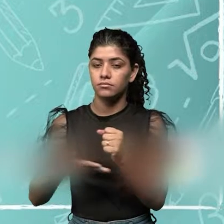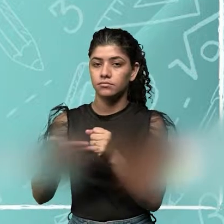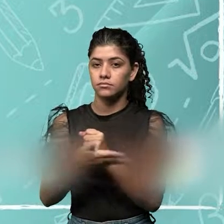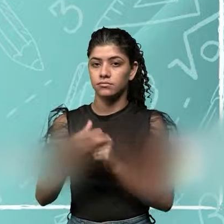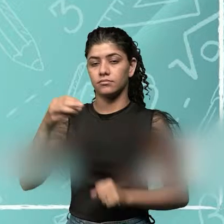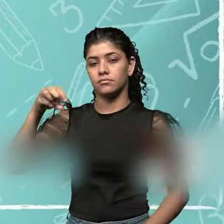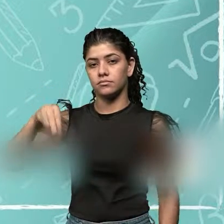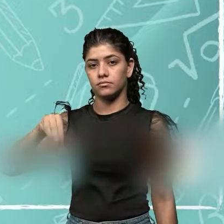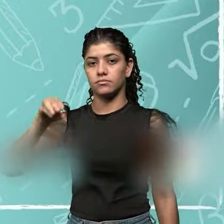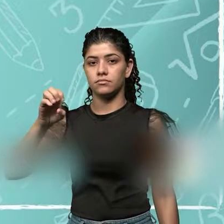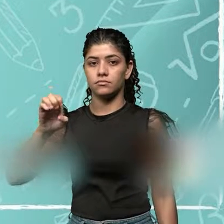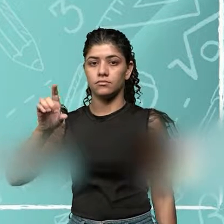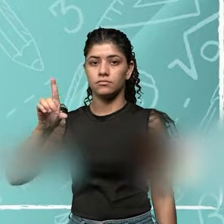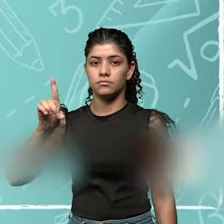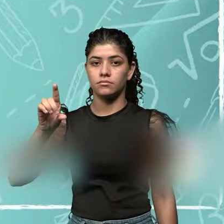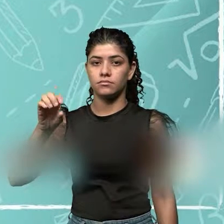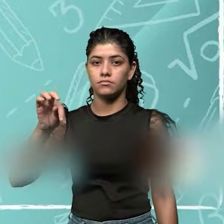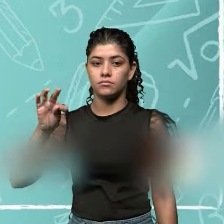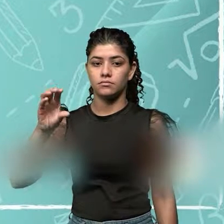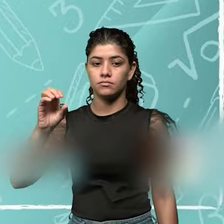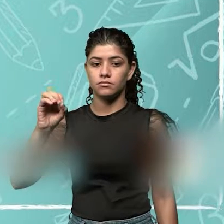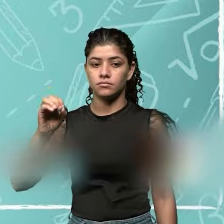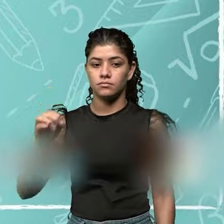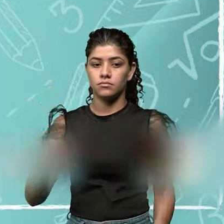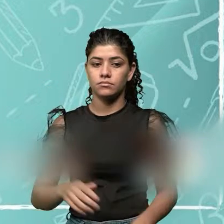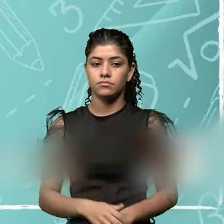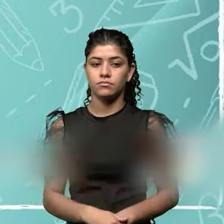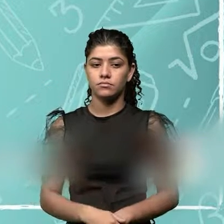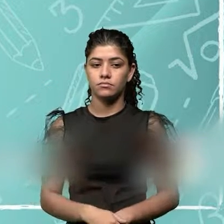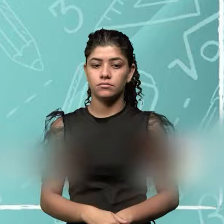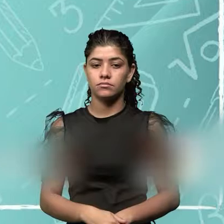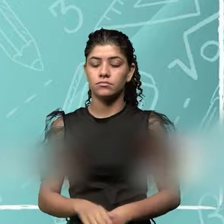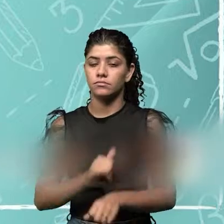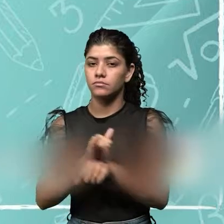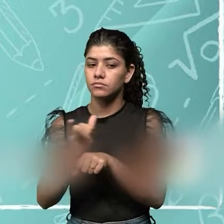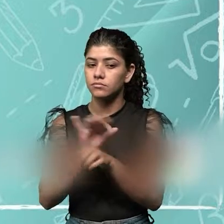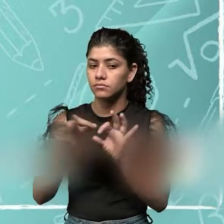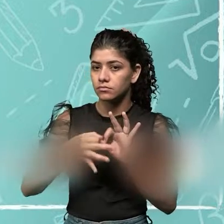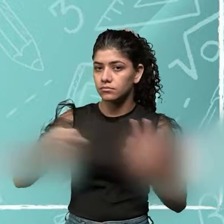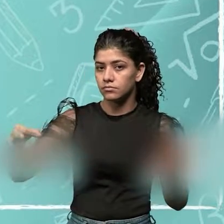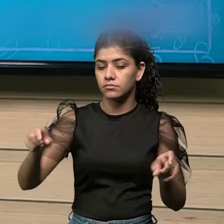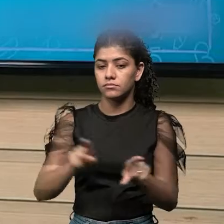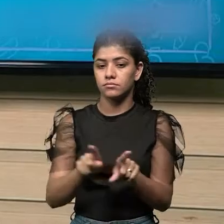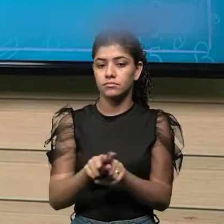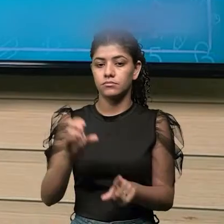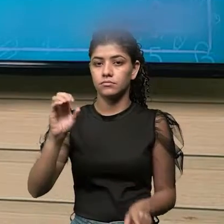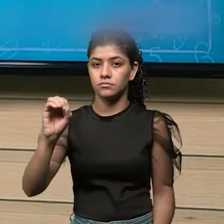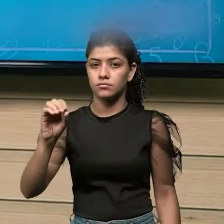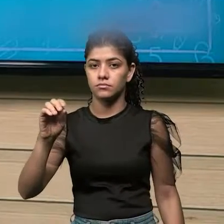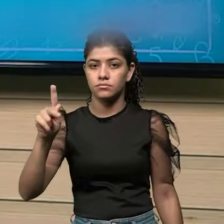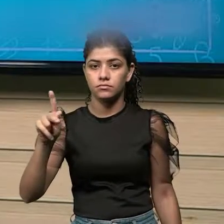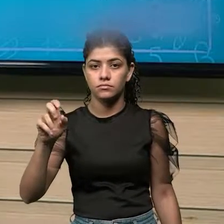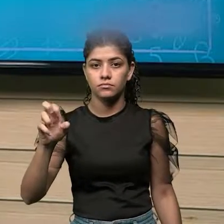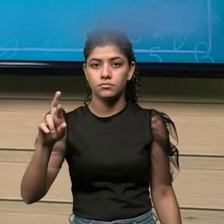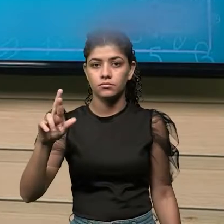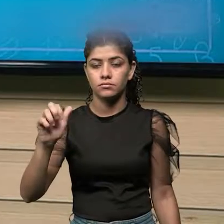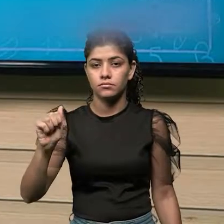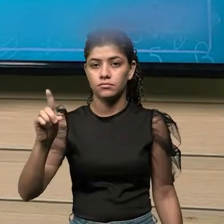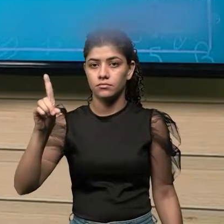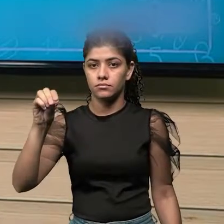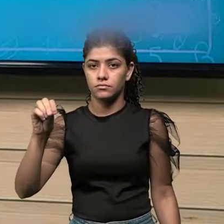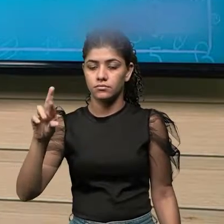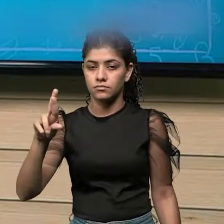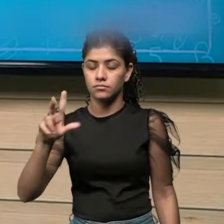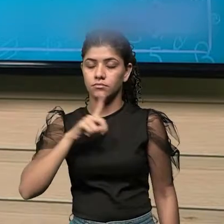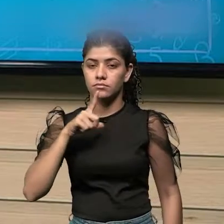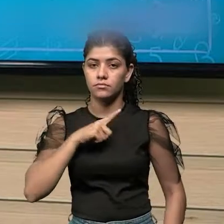elementos fundamentais: o método, o instrumento de medição e o operador. Aqui